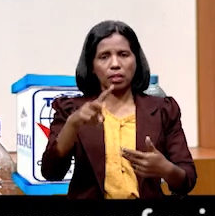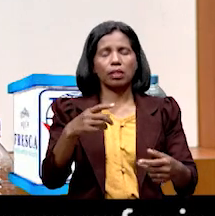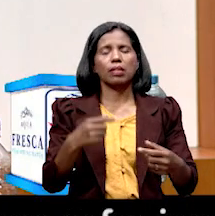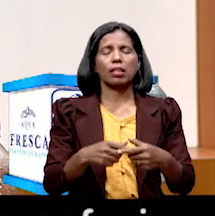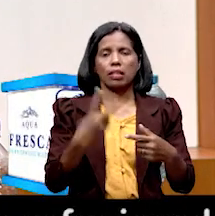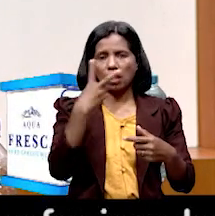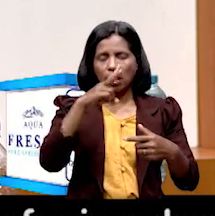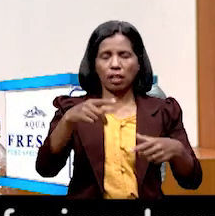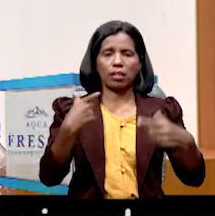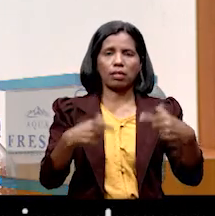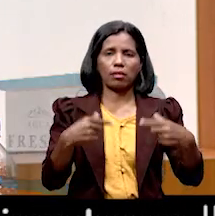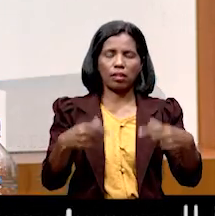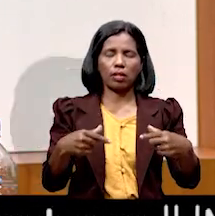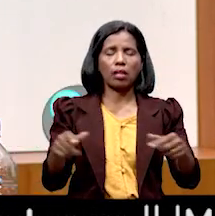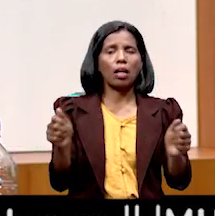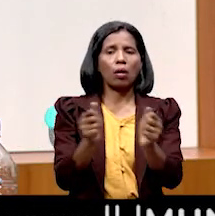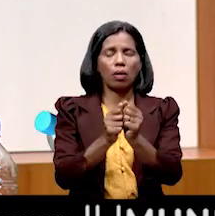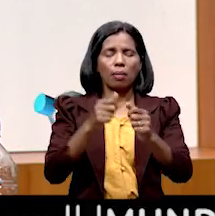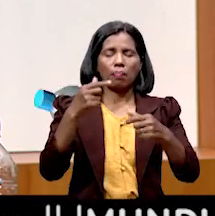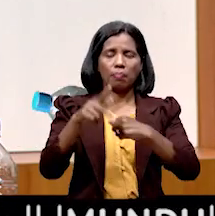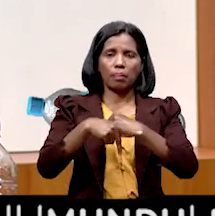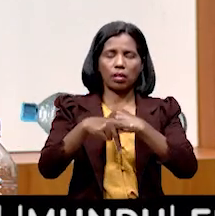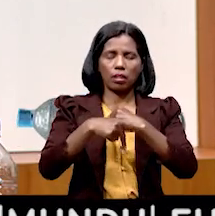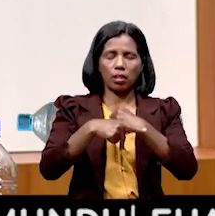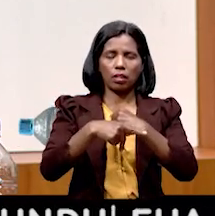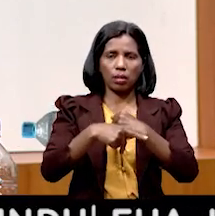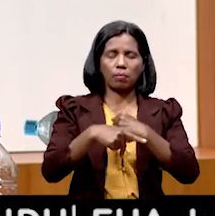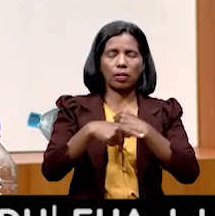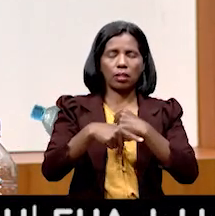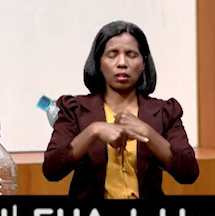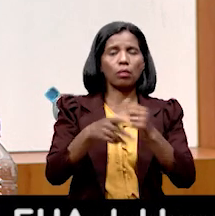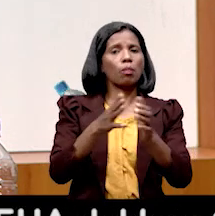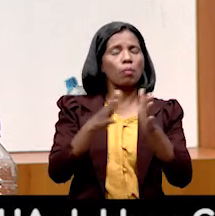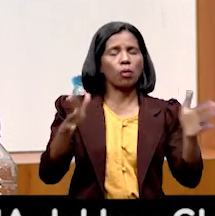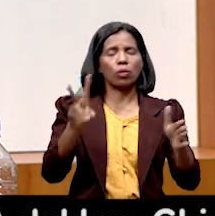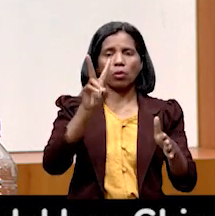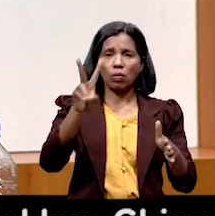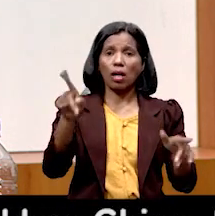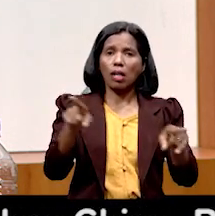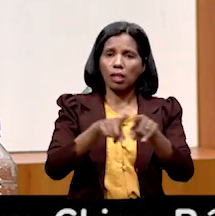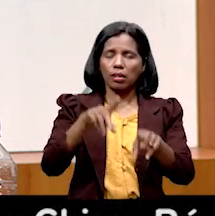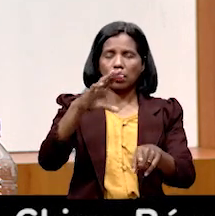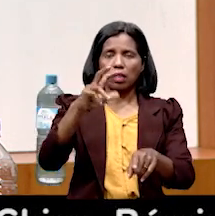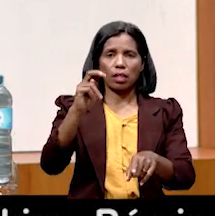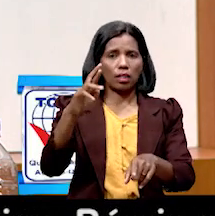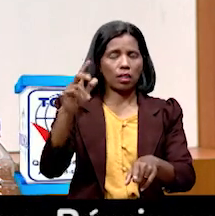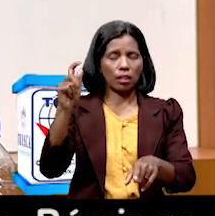konfronta entre partidos políticos ira liliu partidos botrua anesan Fretilin no mo CNRT.